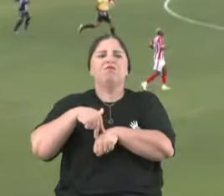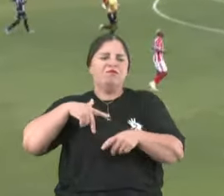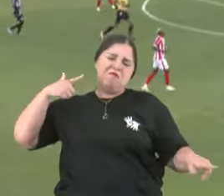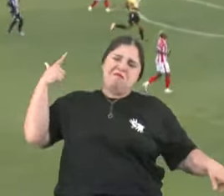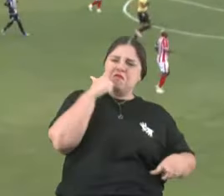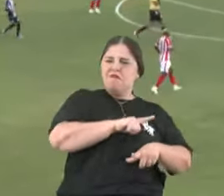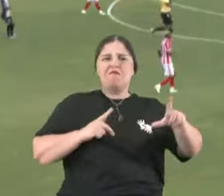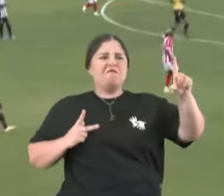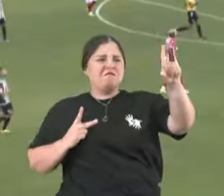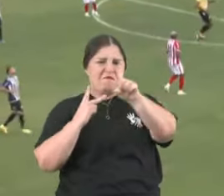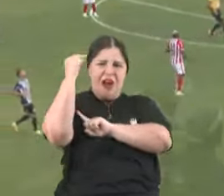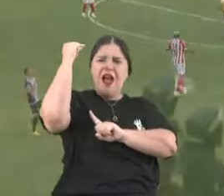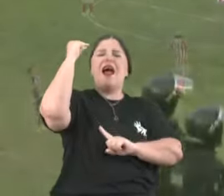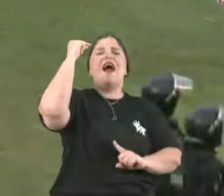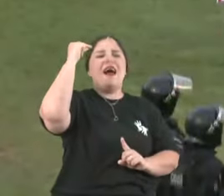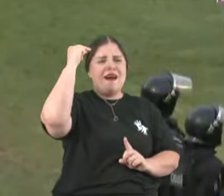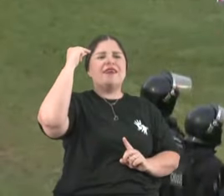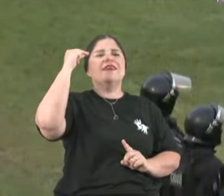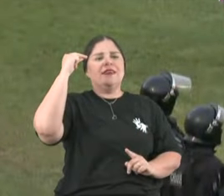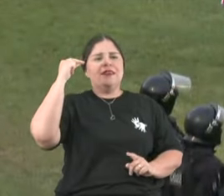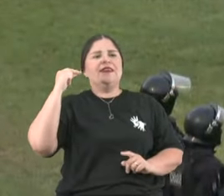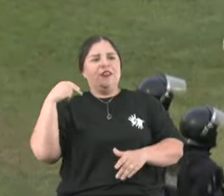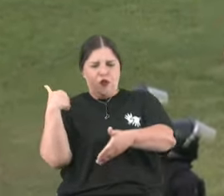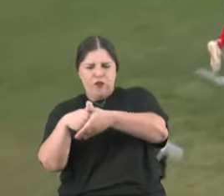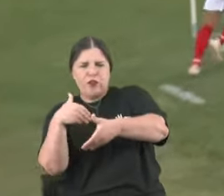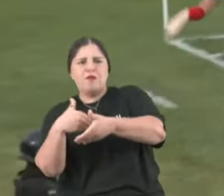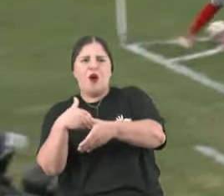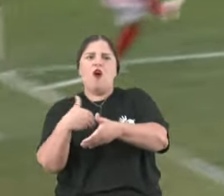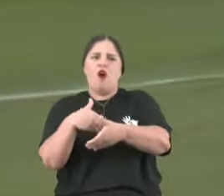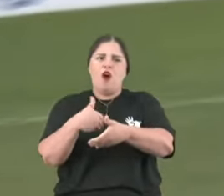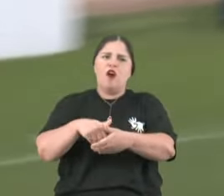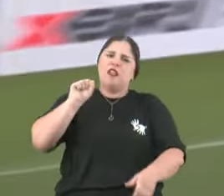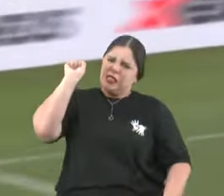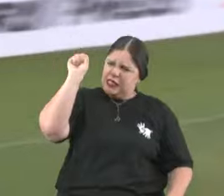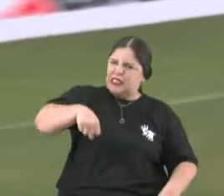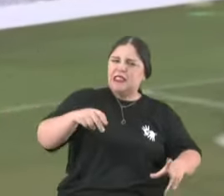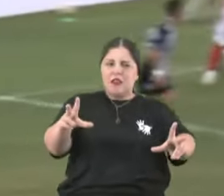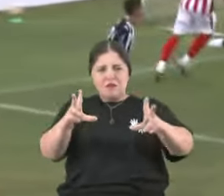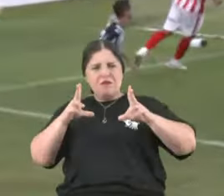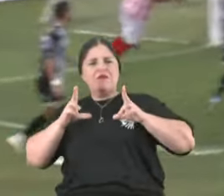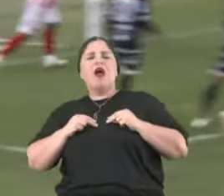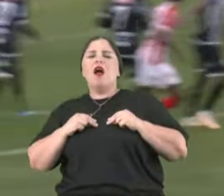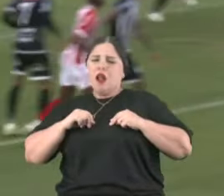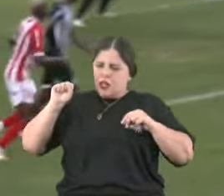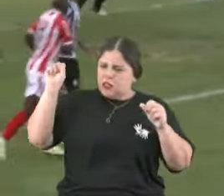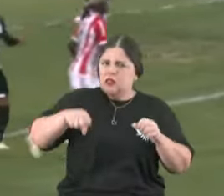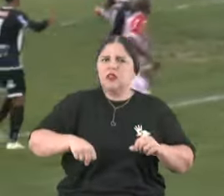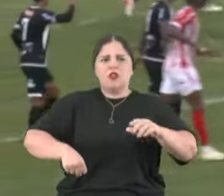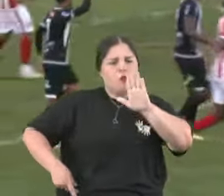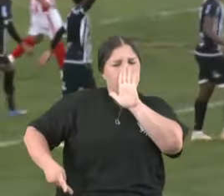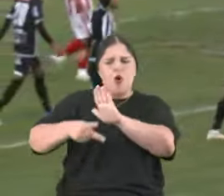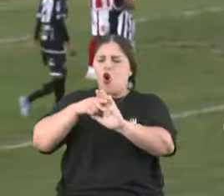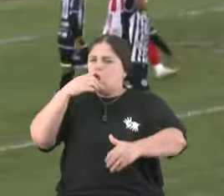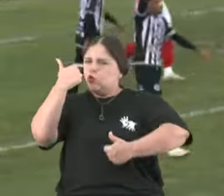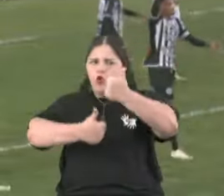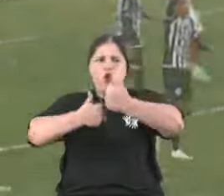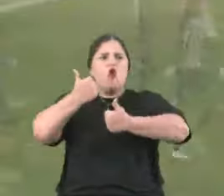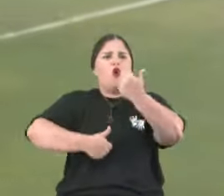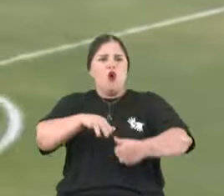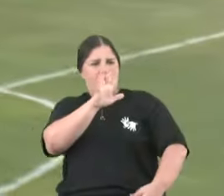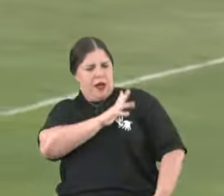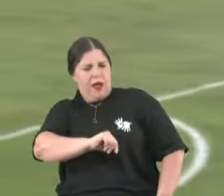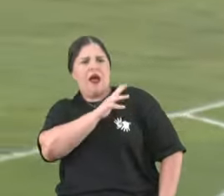a condição do jogo. Então, acho que é merecido, sim, para a equipe do CRB. O Anselmo